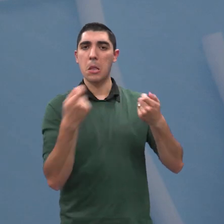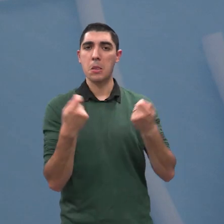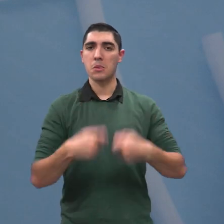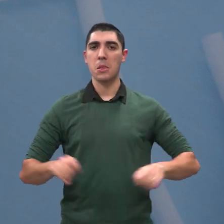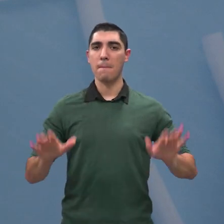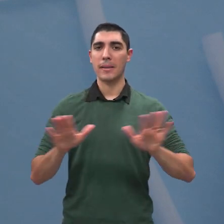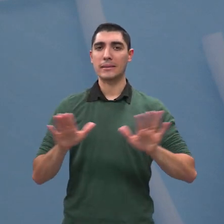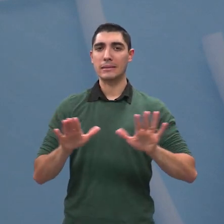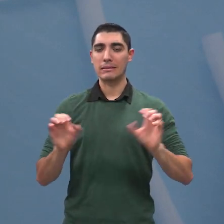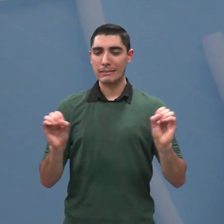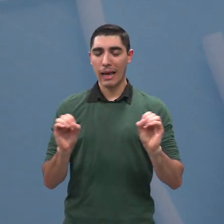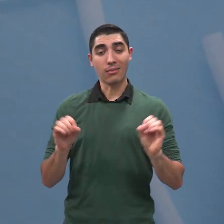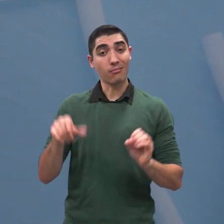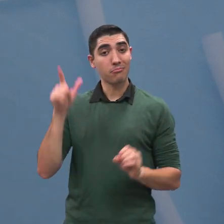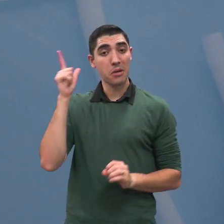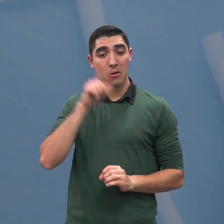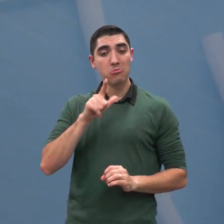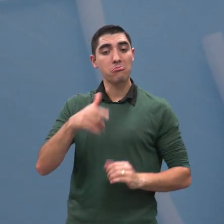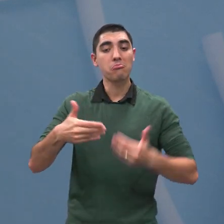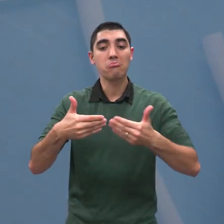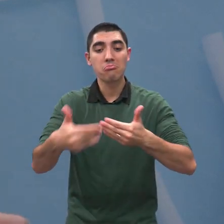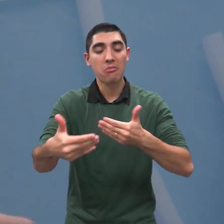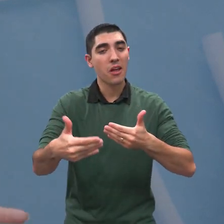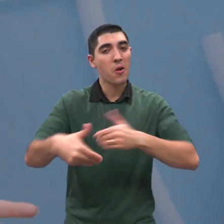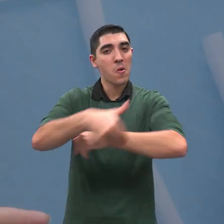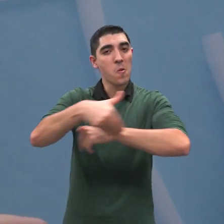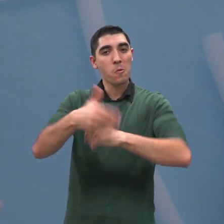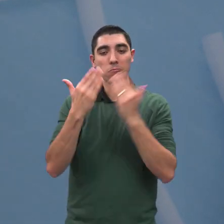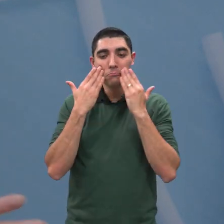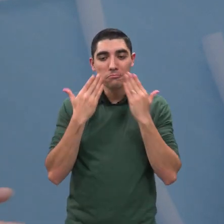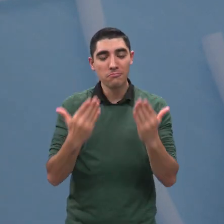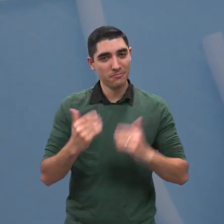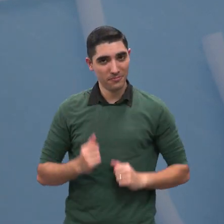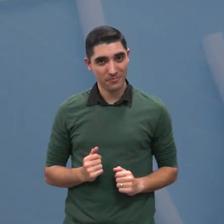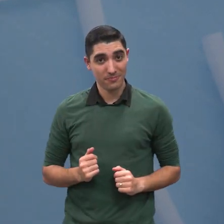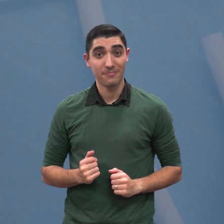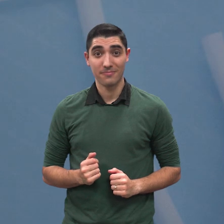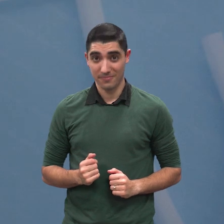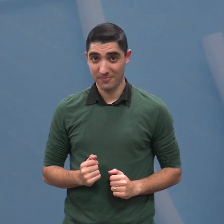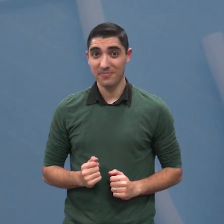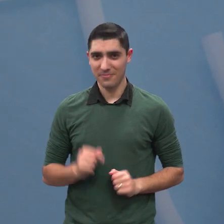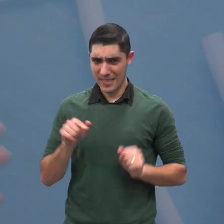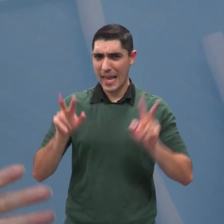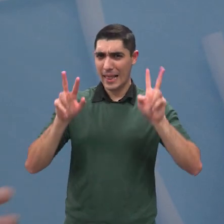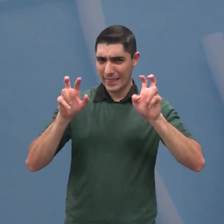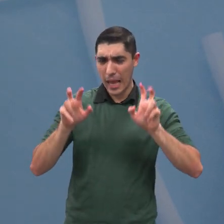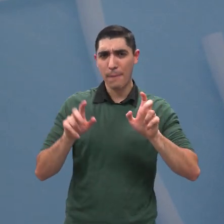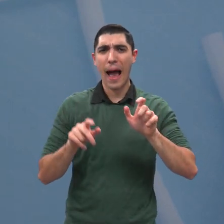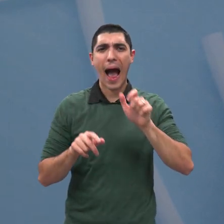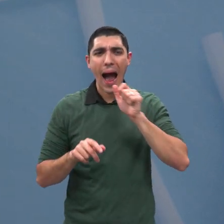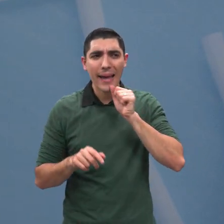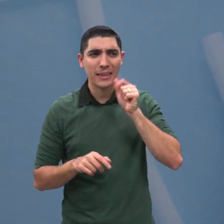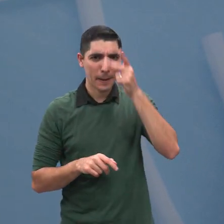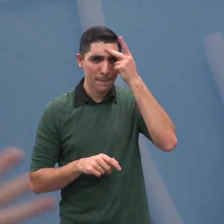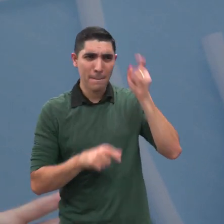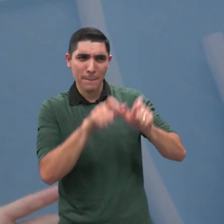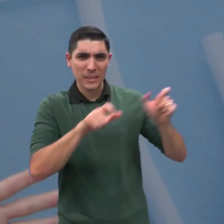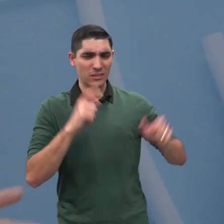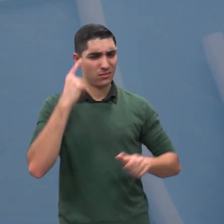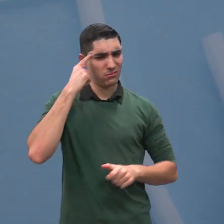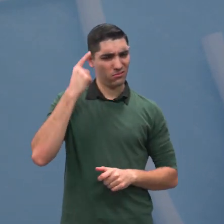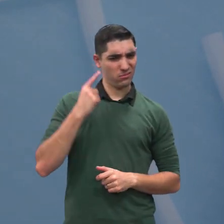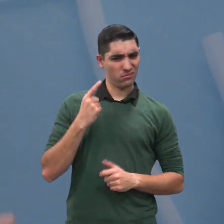muros ali separando a área de lazer, por exemplo, da rua? É um assunto, né, que muitas pessoas ainda têm o